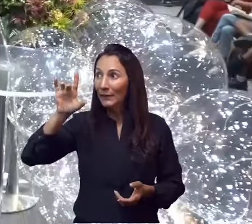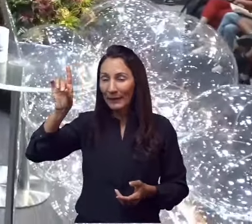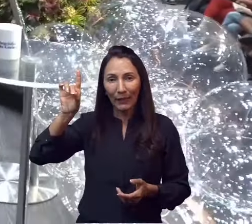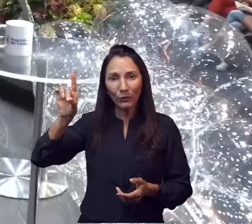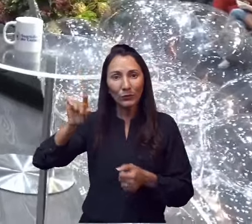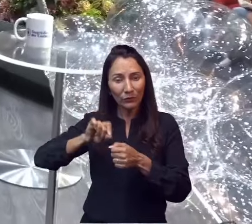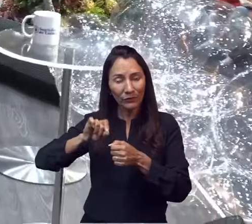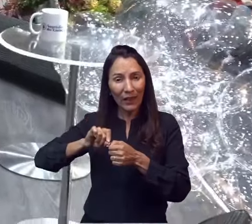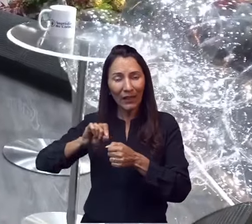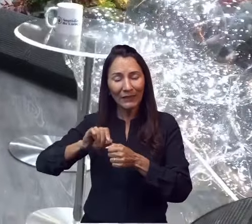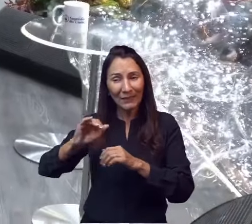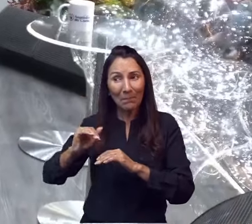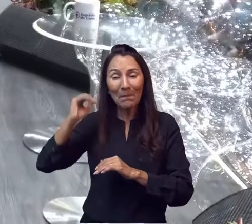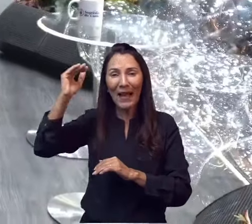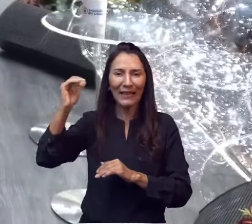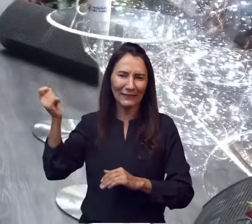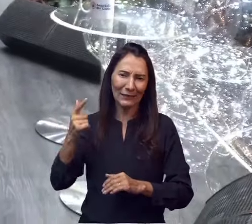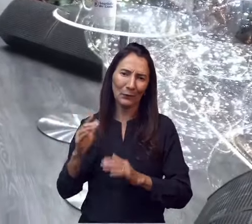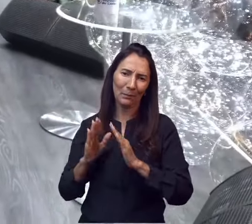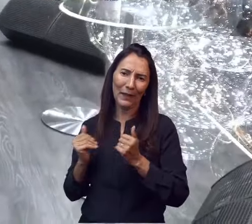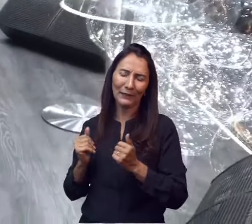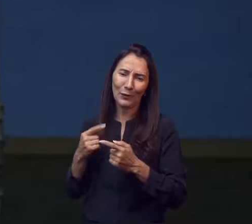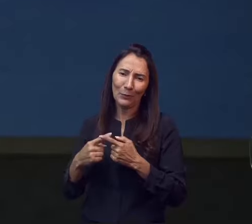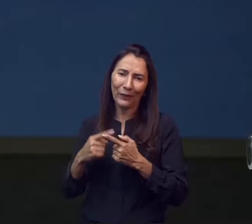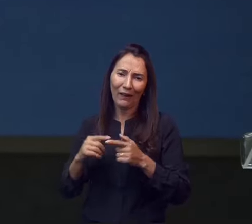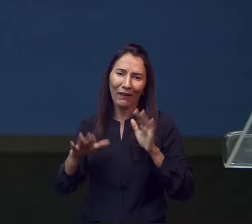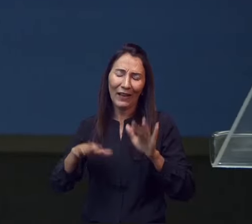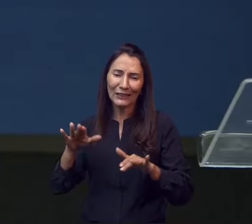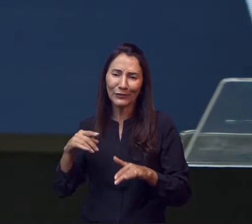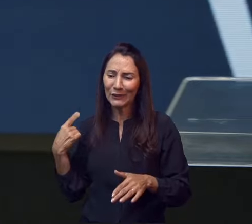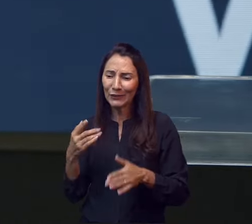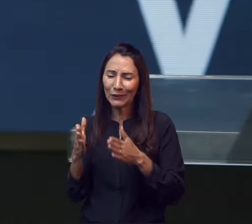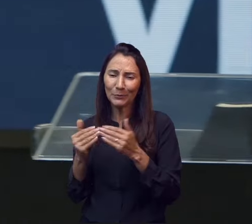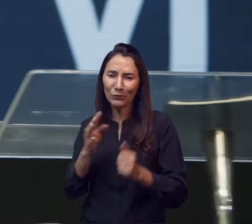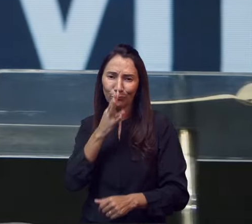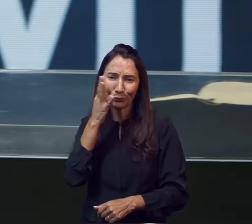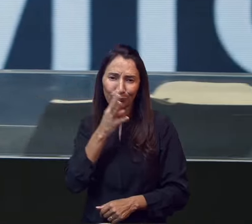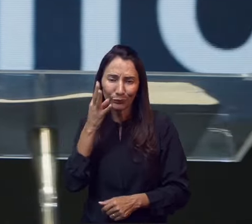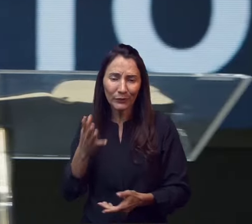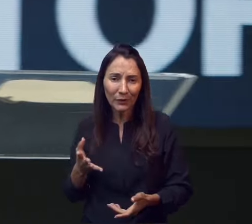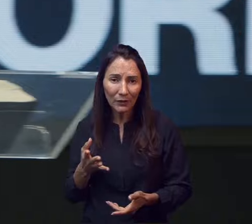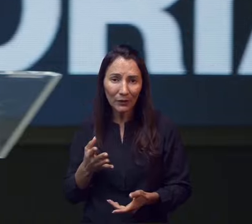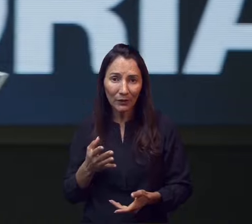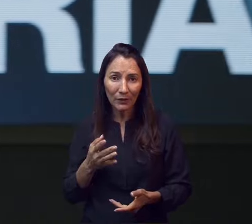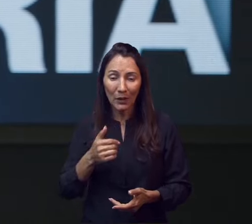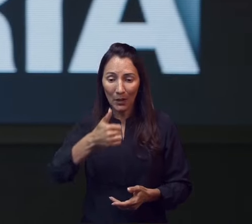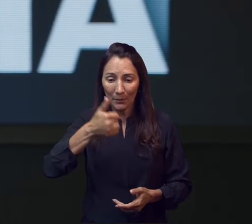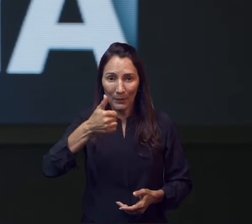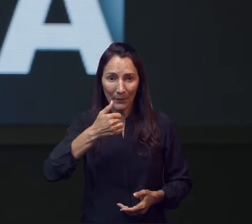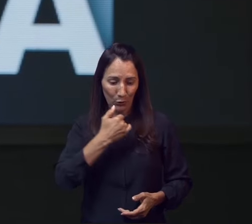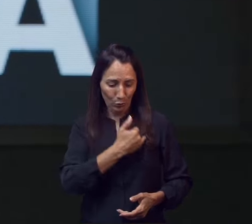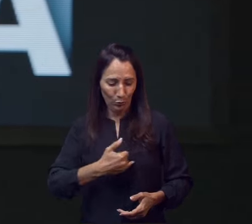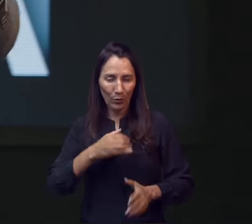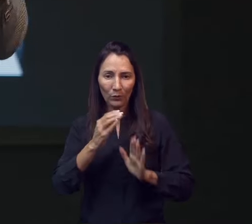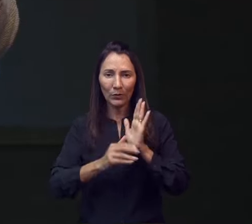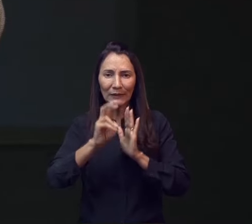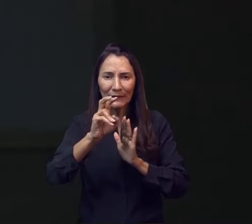muitas vezes pedimos fora da sua vontade Primeira João 5 14 diz né